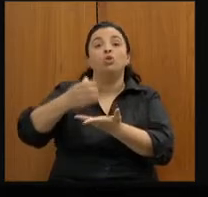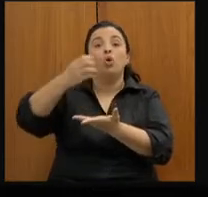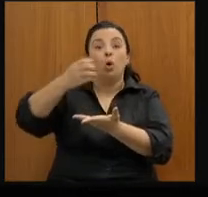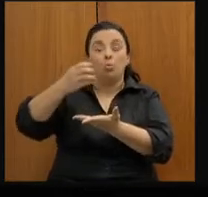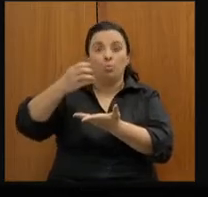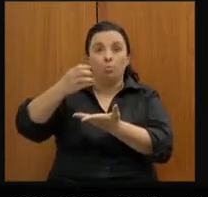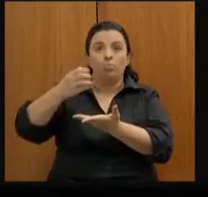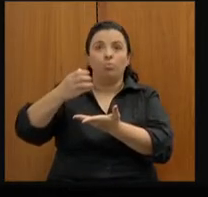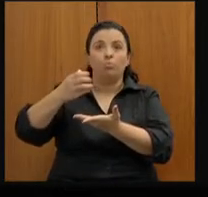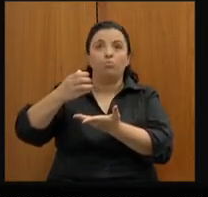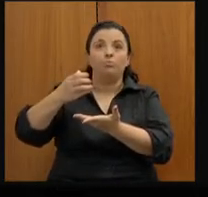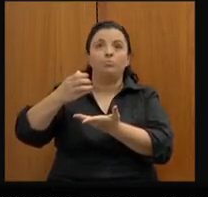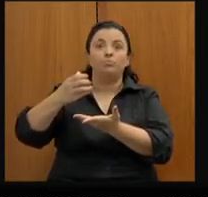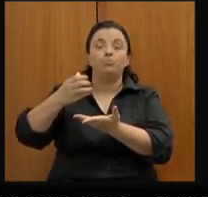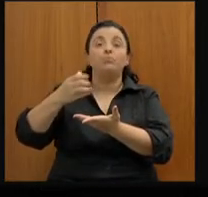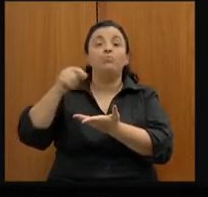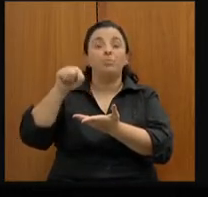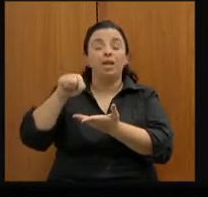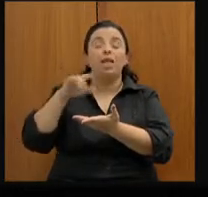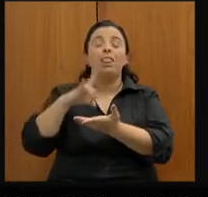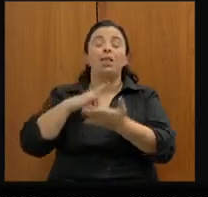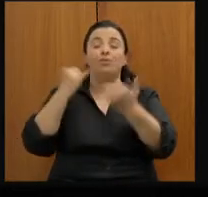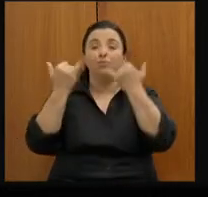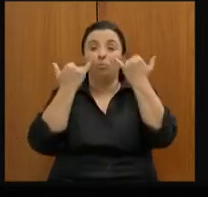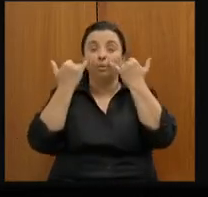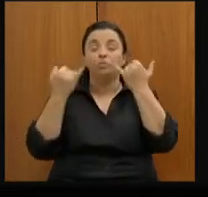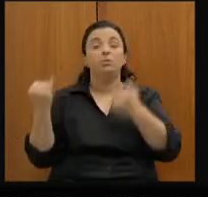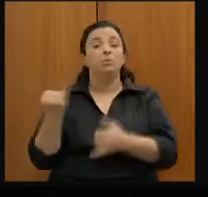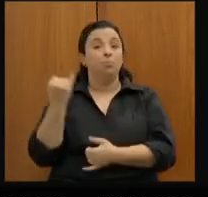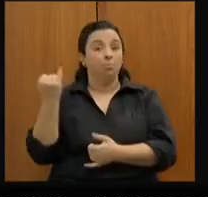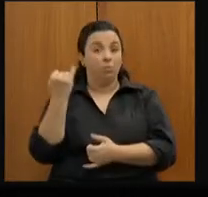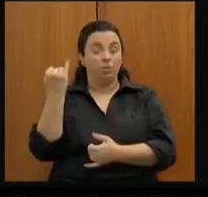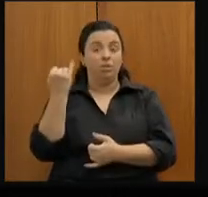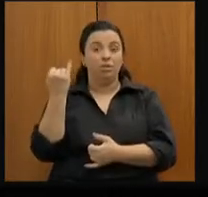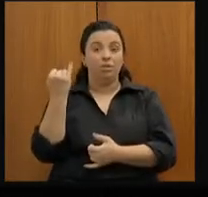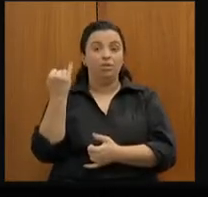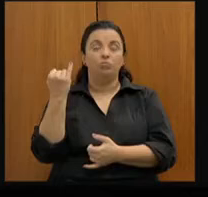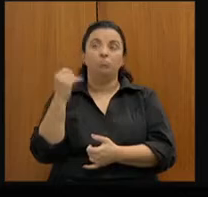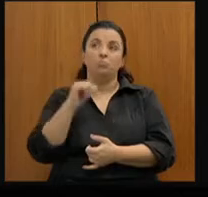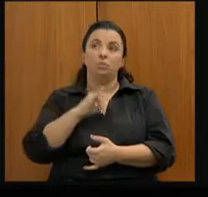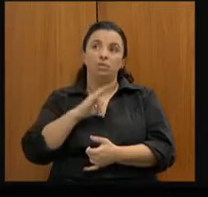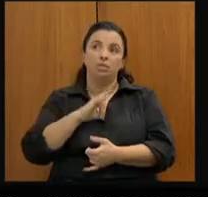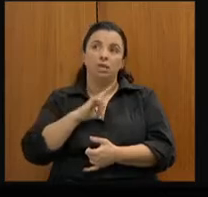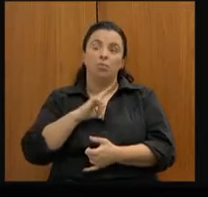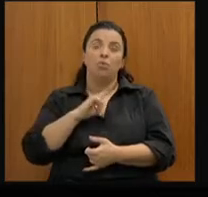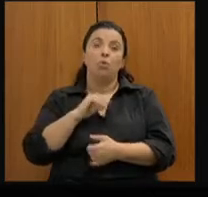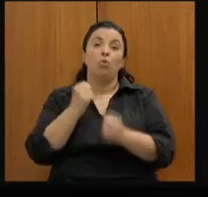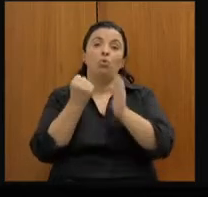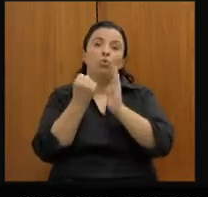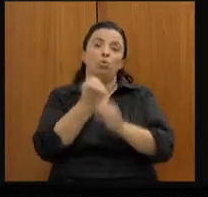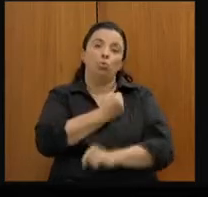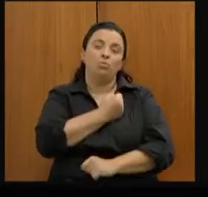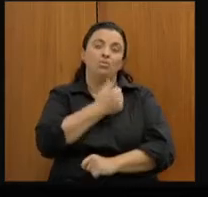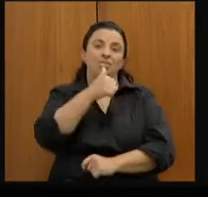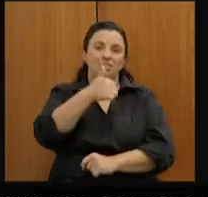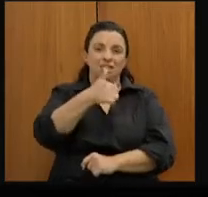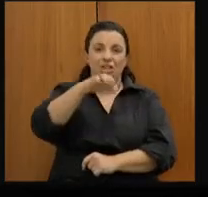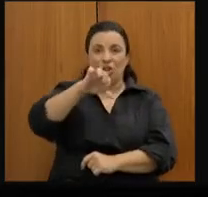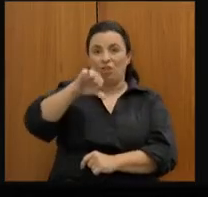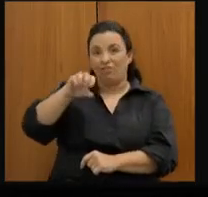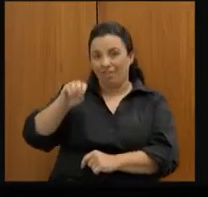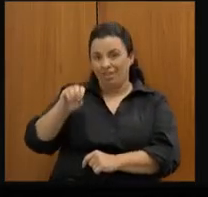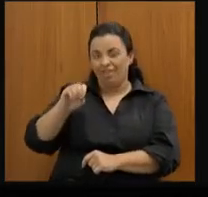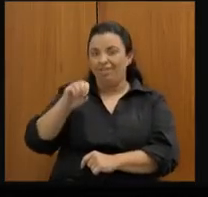e esse copo contém informações importantes né o 190 da Polícia Militar ou 180 do